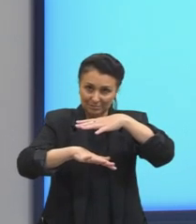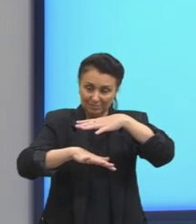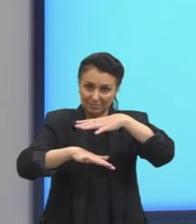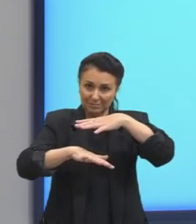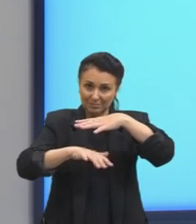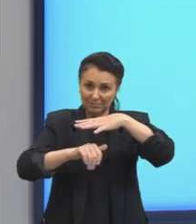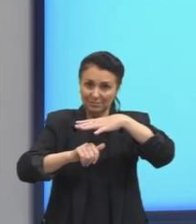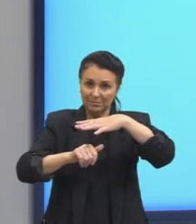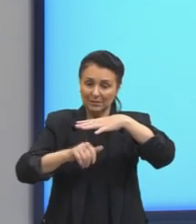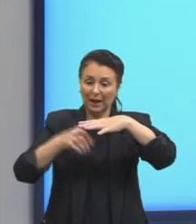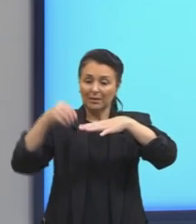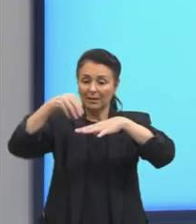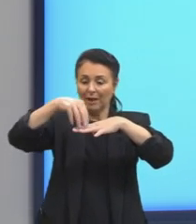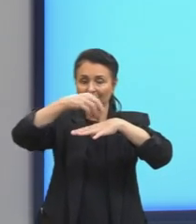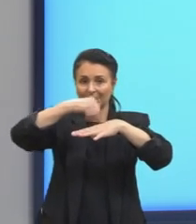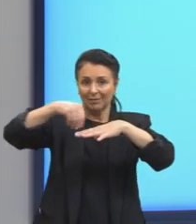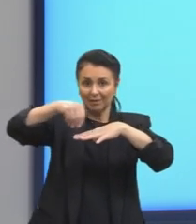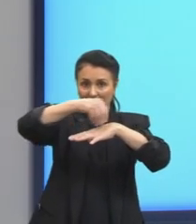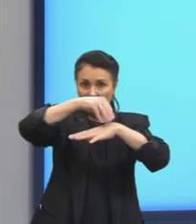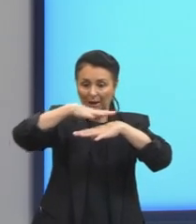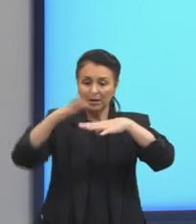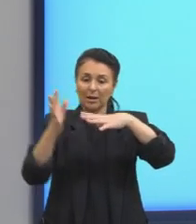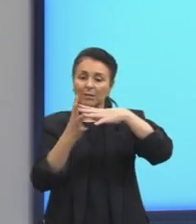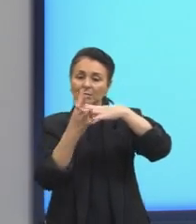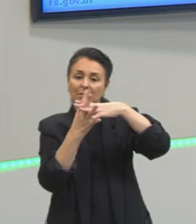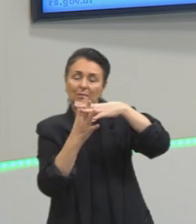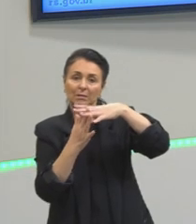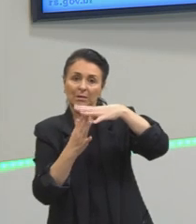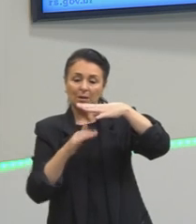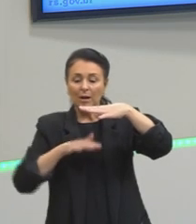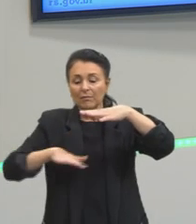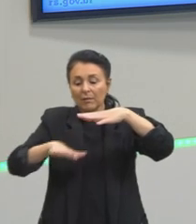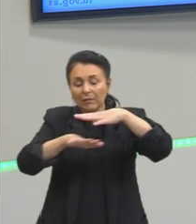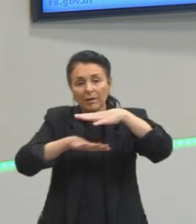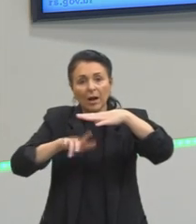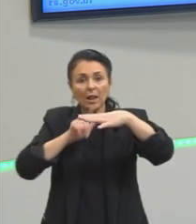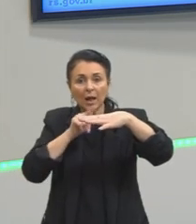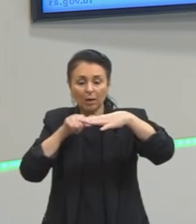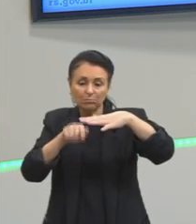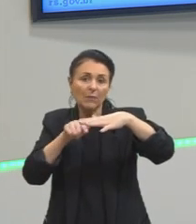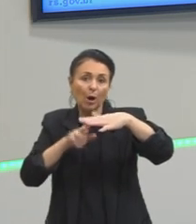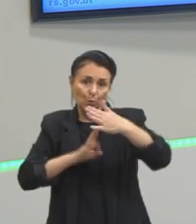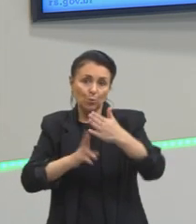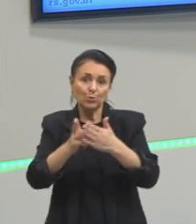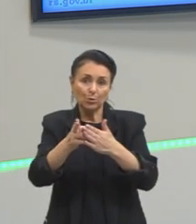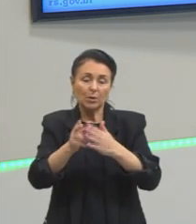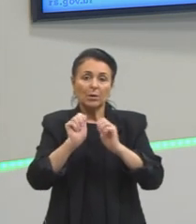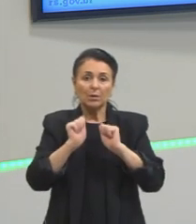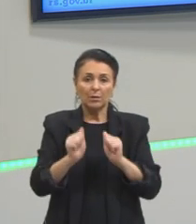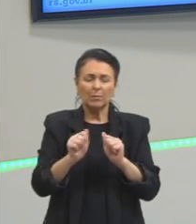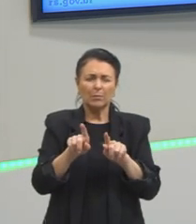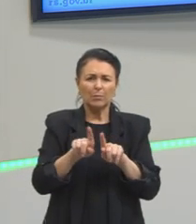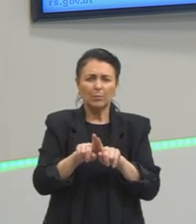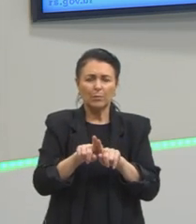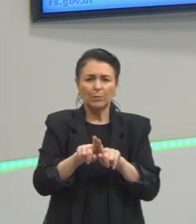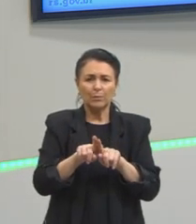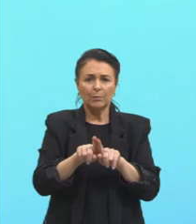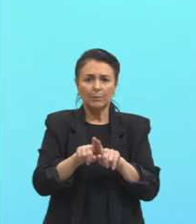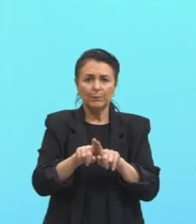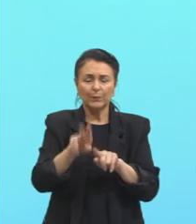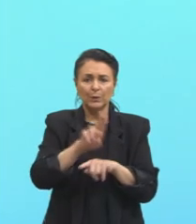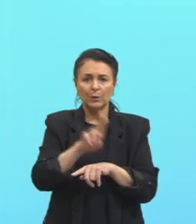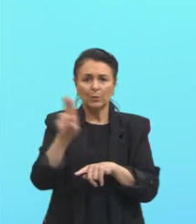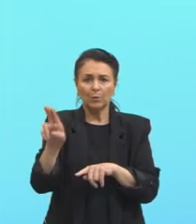movimento aí da terra e ainda ou ele vai ficar sendo colocado aqui tá grudada em Jaú a gente pode chamar por exemplo muitos